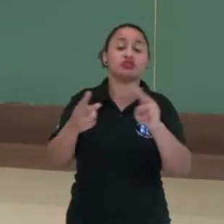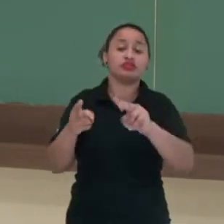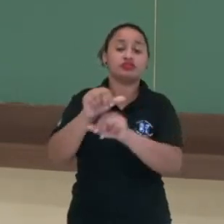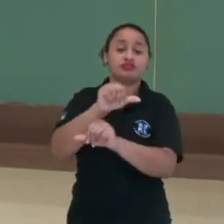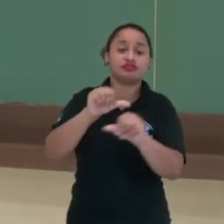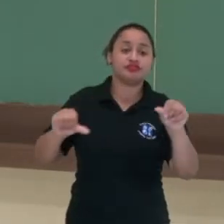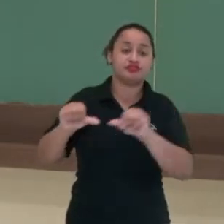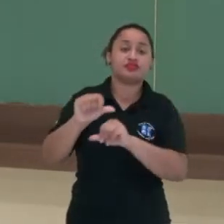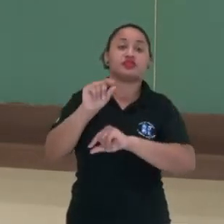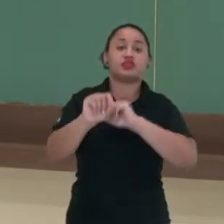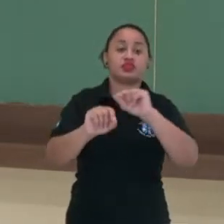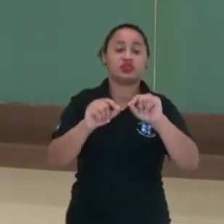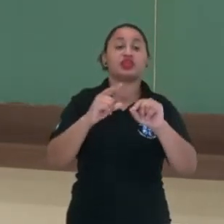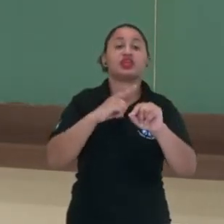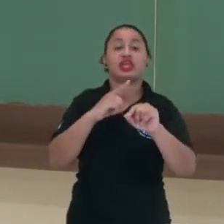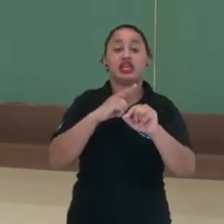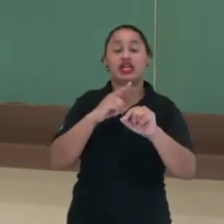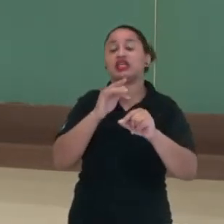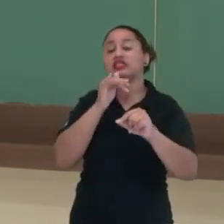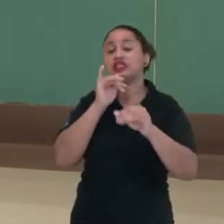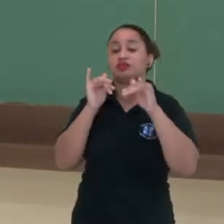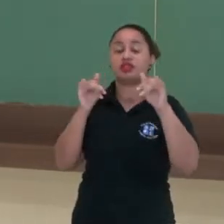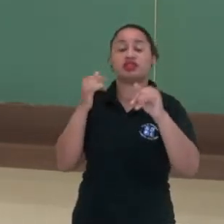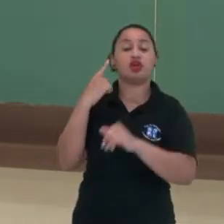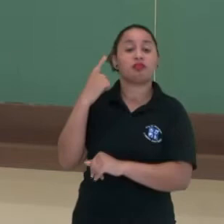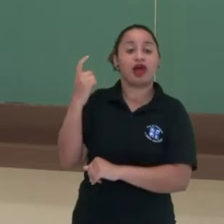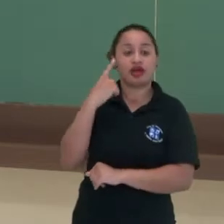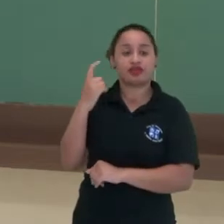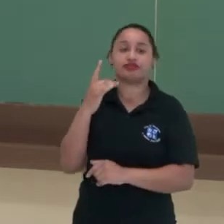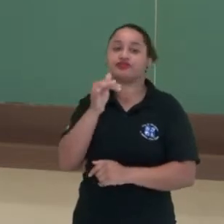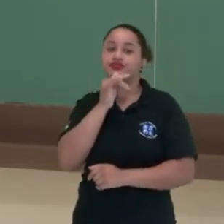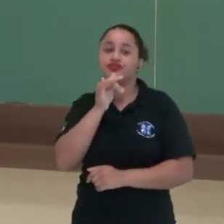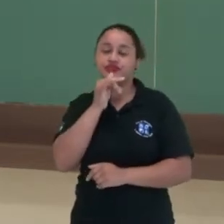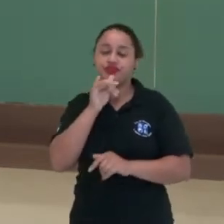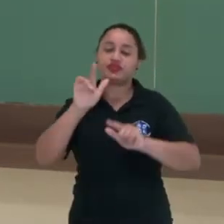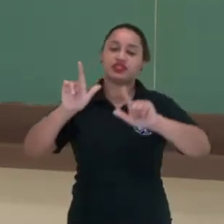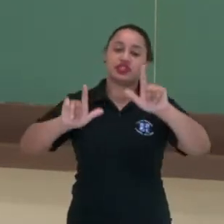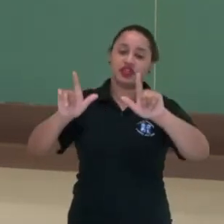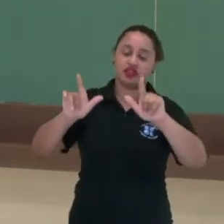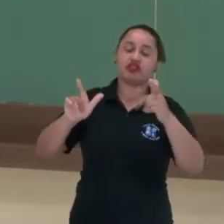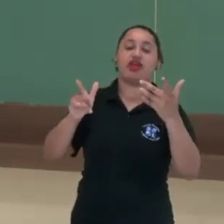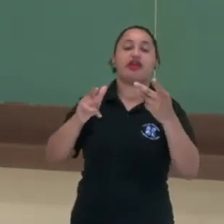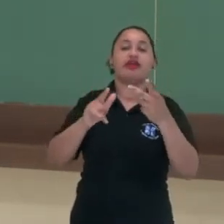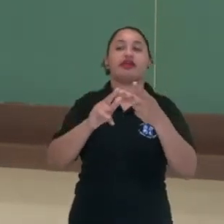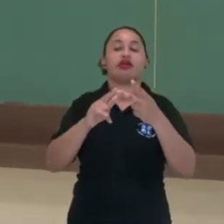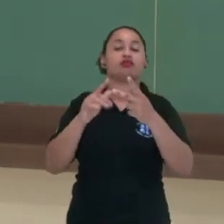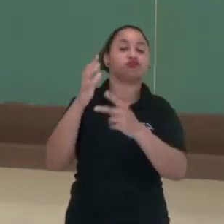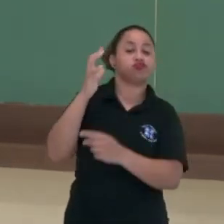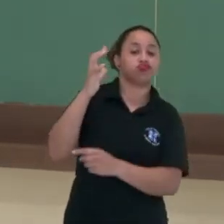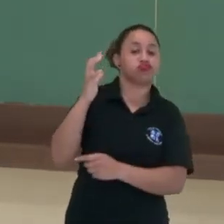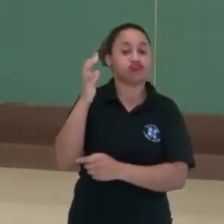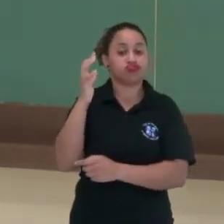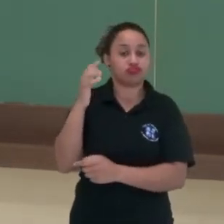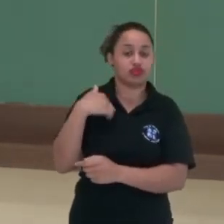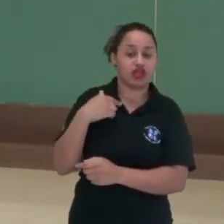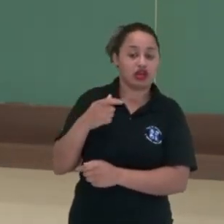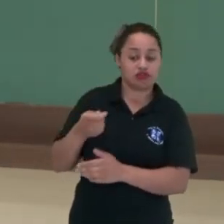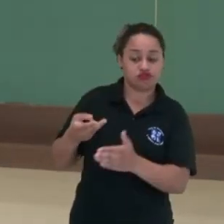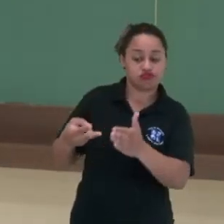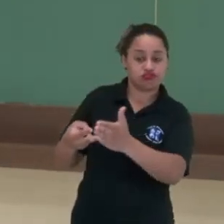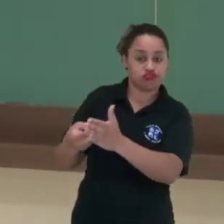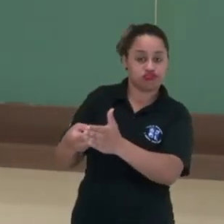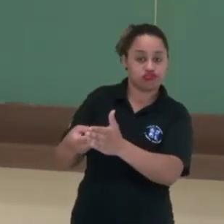transformada em energia sonora. Por exemplo, quando você liga a sua televisão ou seu aparelho de som, você não liga na